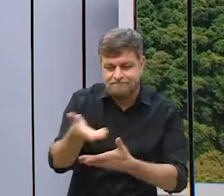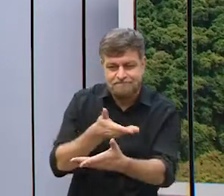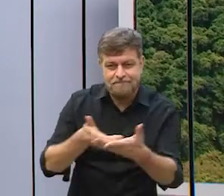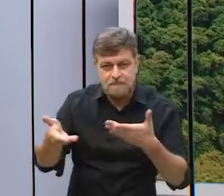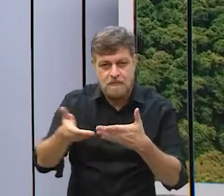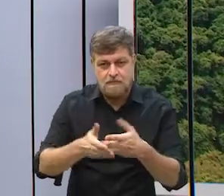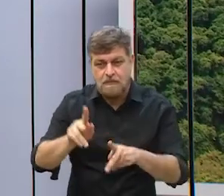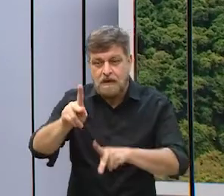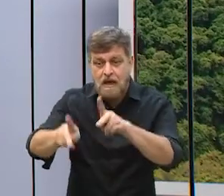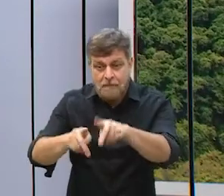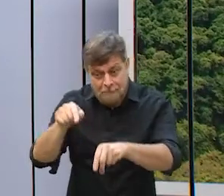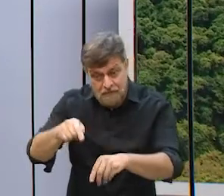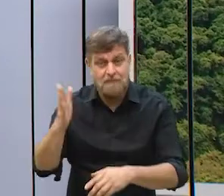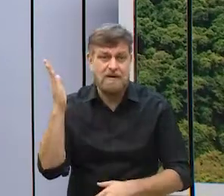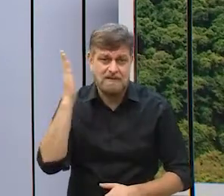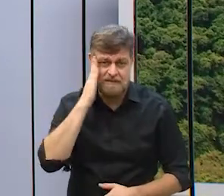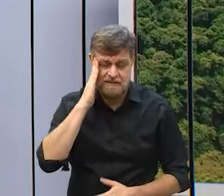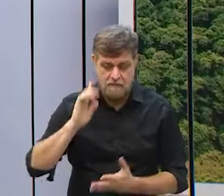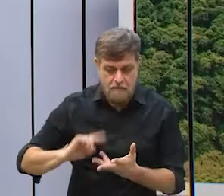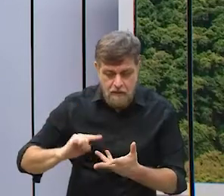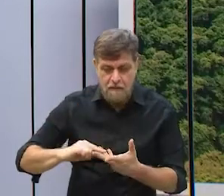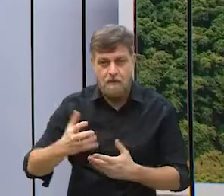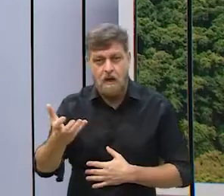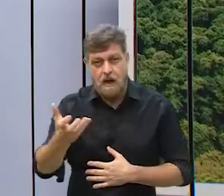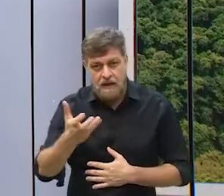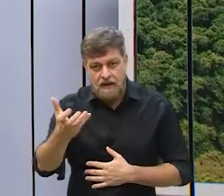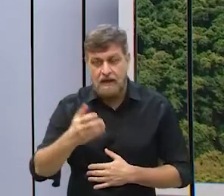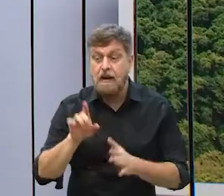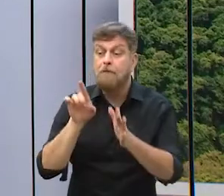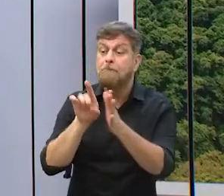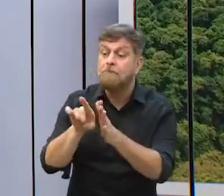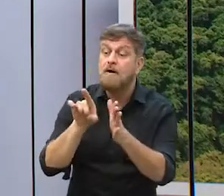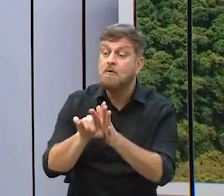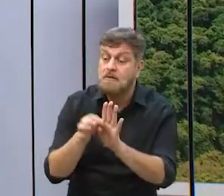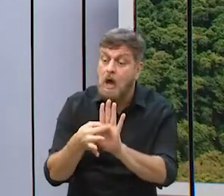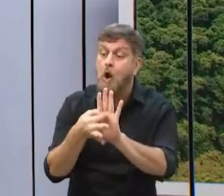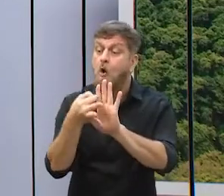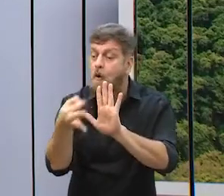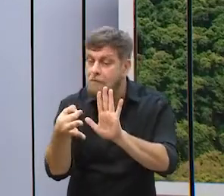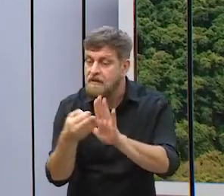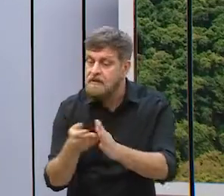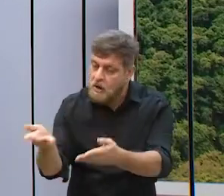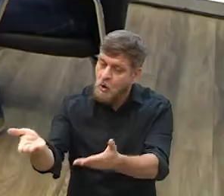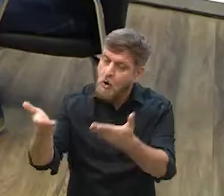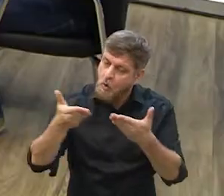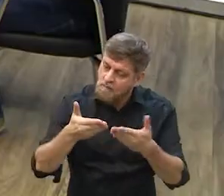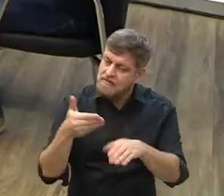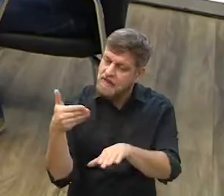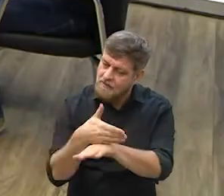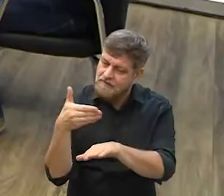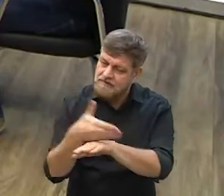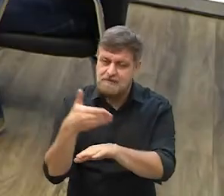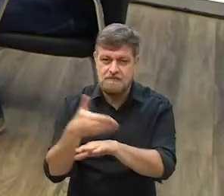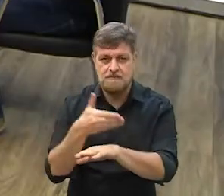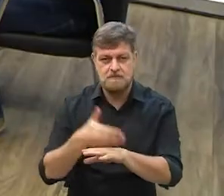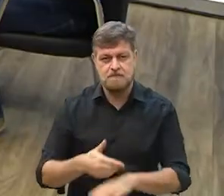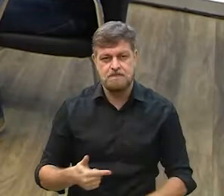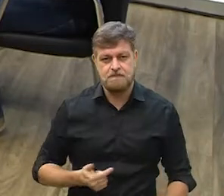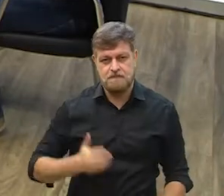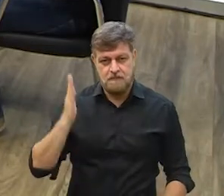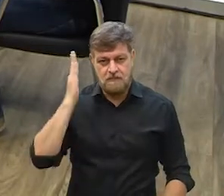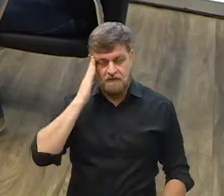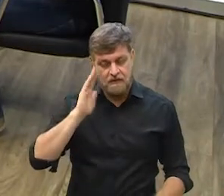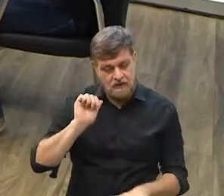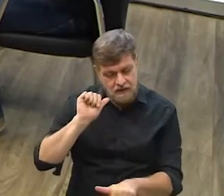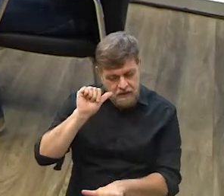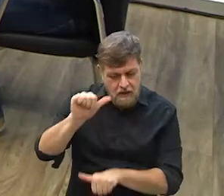pessoas sabem o que elas querem, né? Precisa fazer essa interação, perguntar, estimular a participação, e com certeza isso